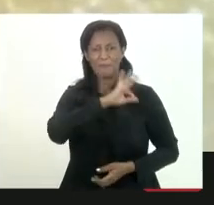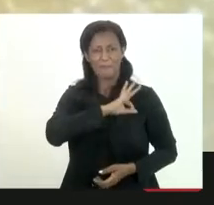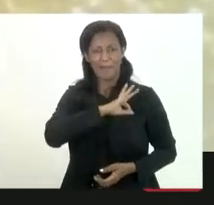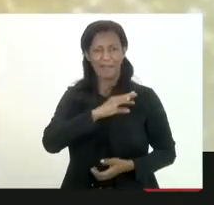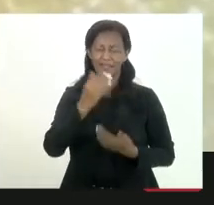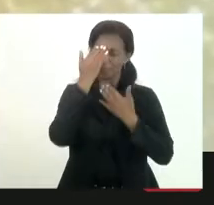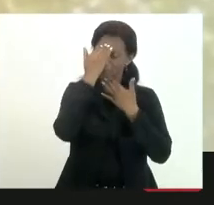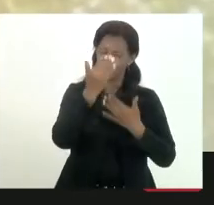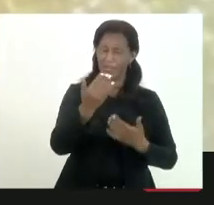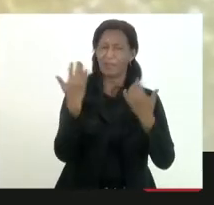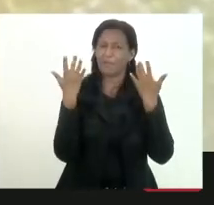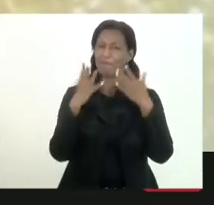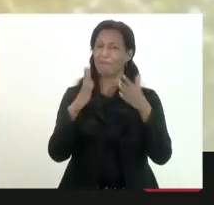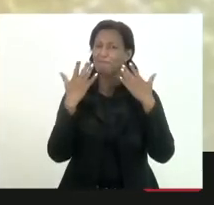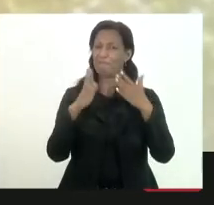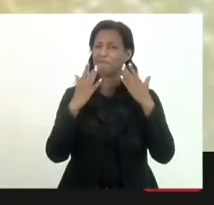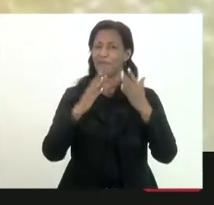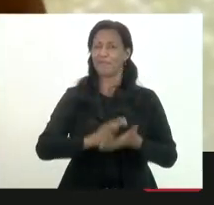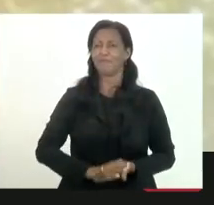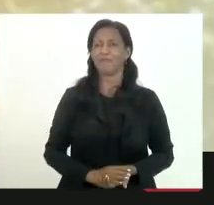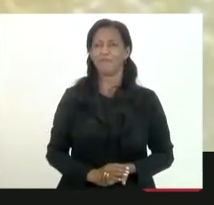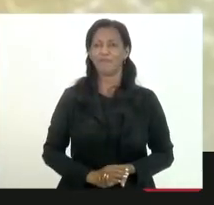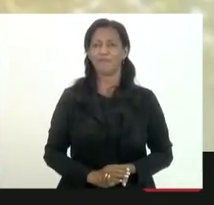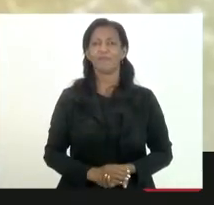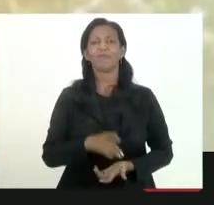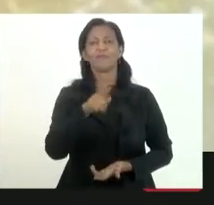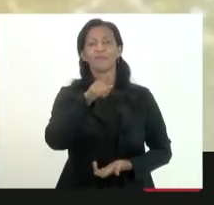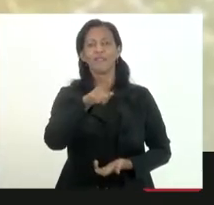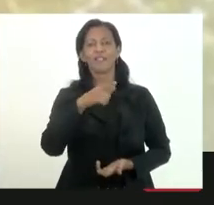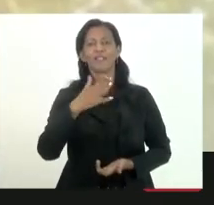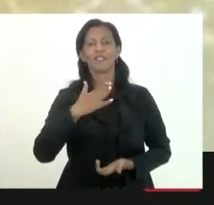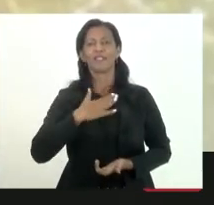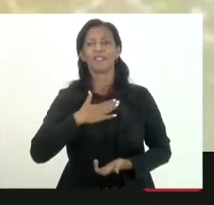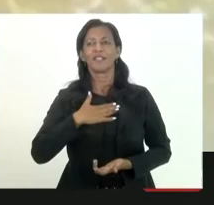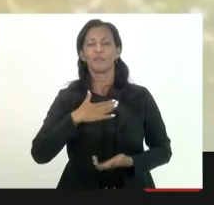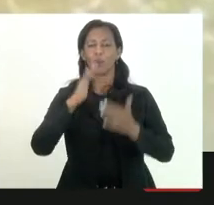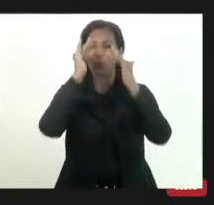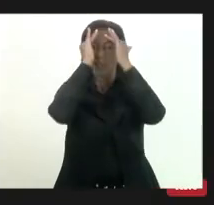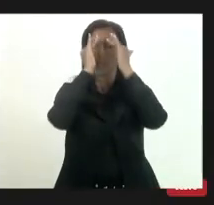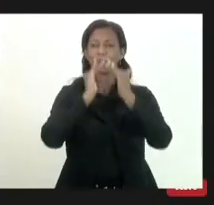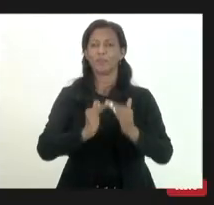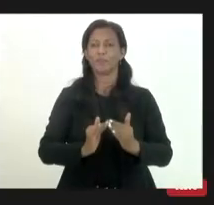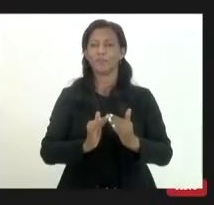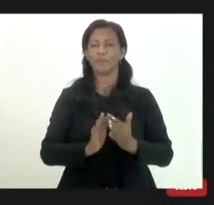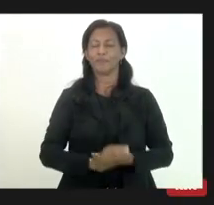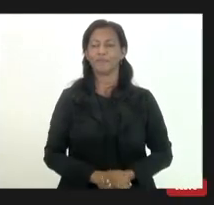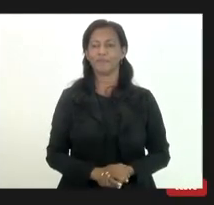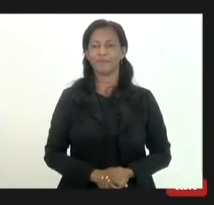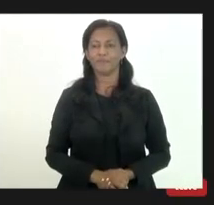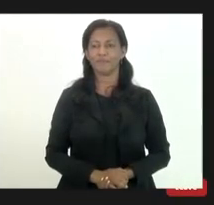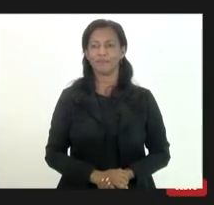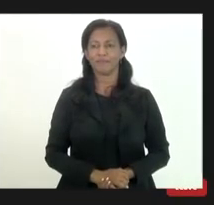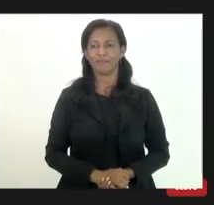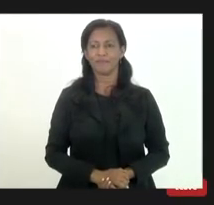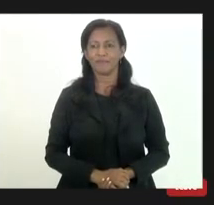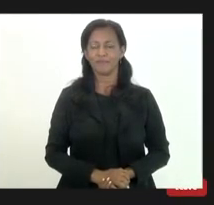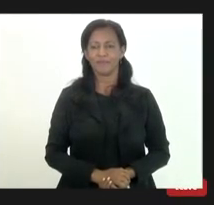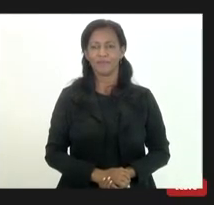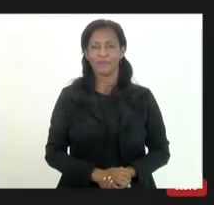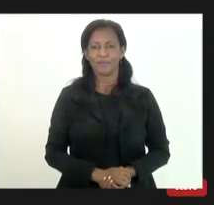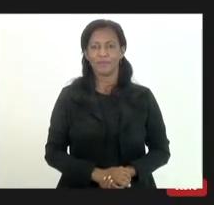isso. Parabéns, hein? Adquiriu, seja credora do meu mais genuíno respeito. Obrigada, deputada. Eu